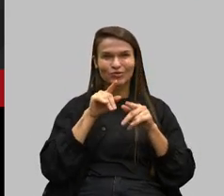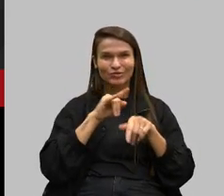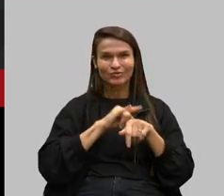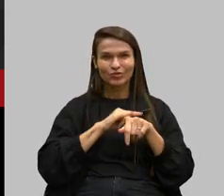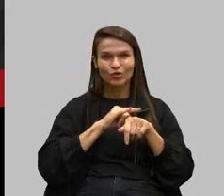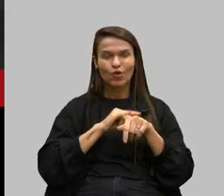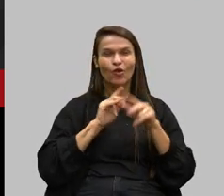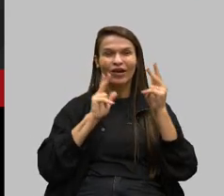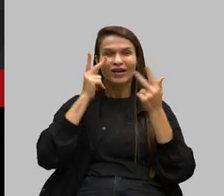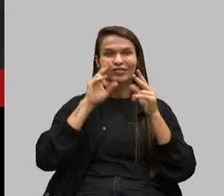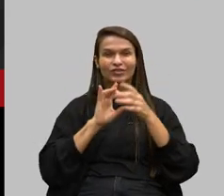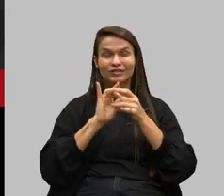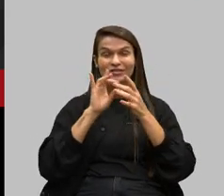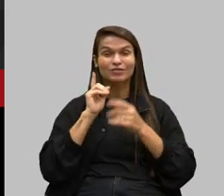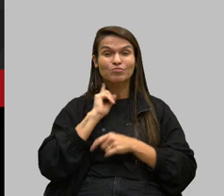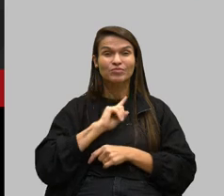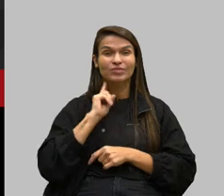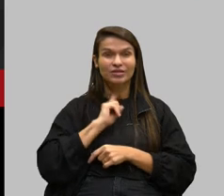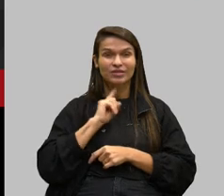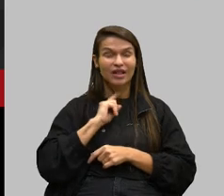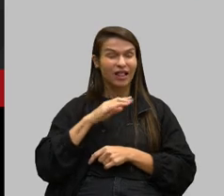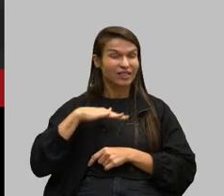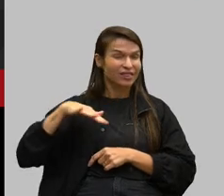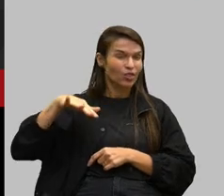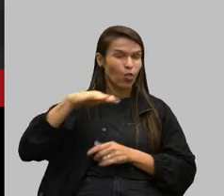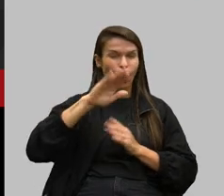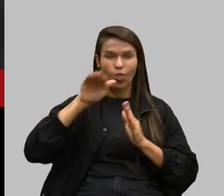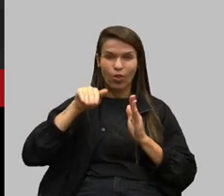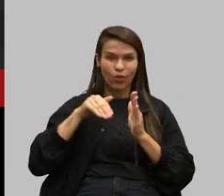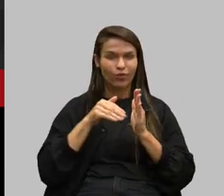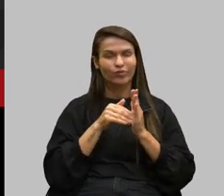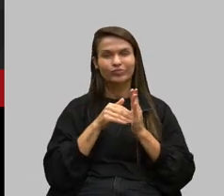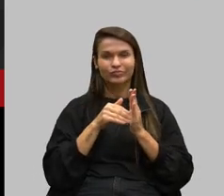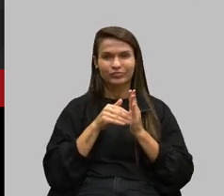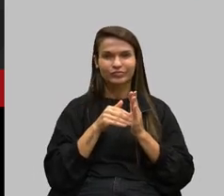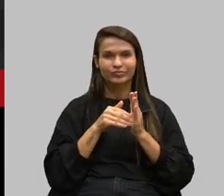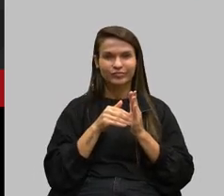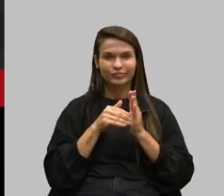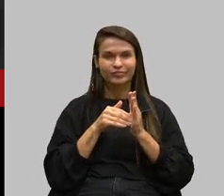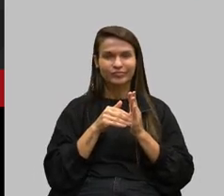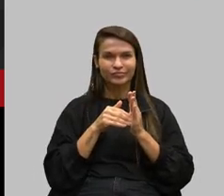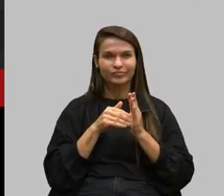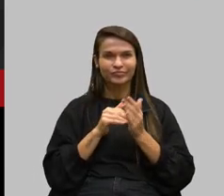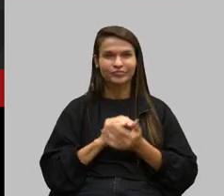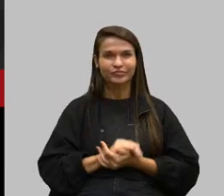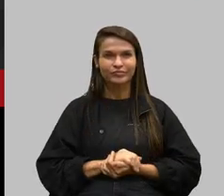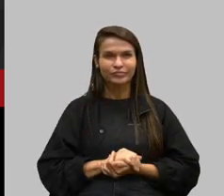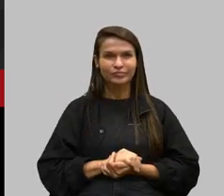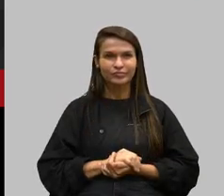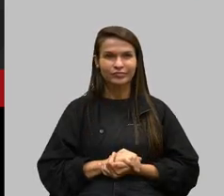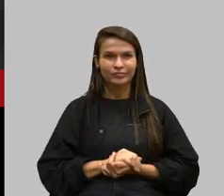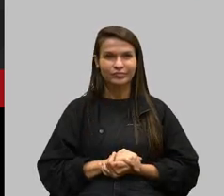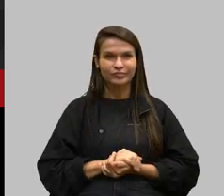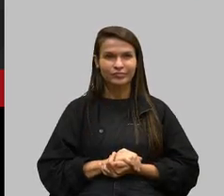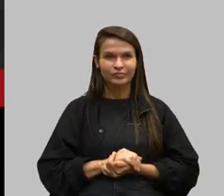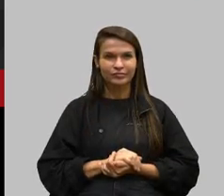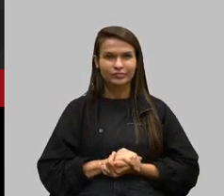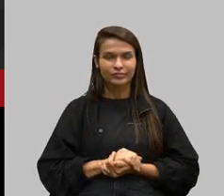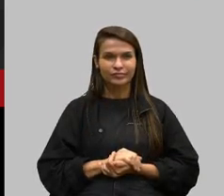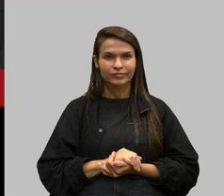Liberdade isso em Minas Gerais inteira obviamente com alguma eh